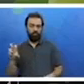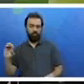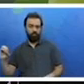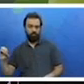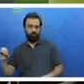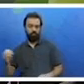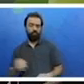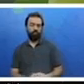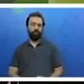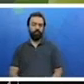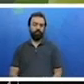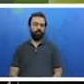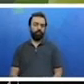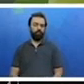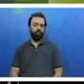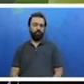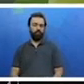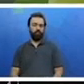150, ok?